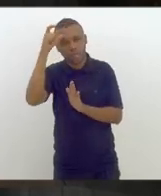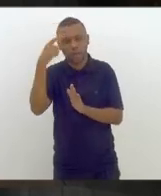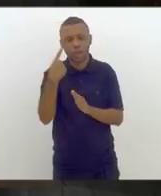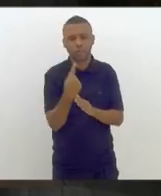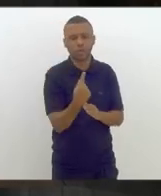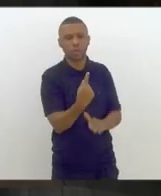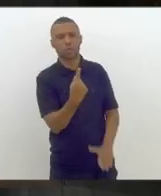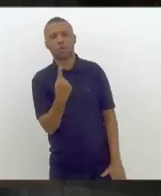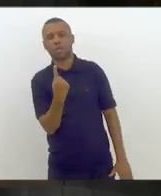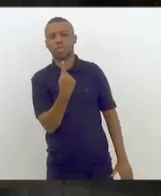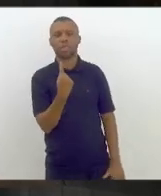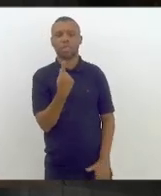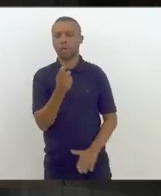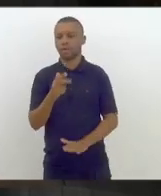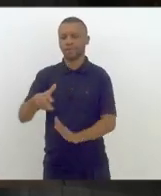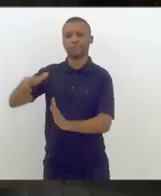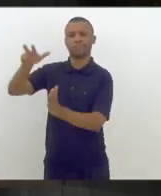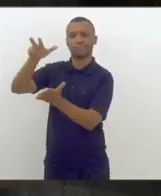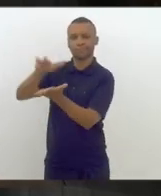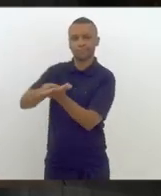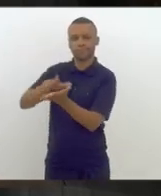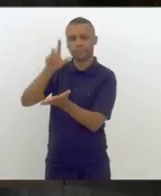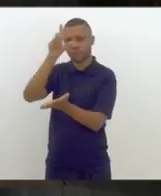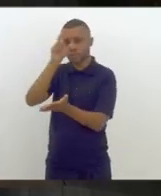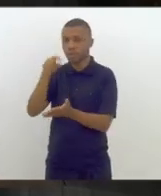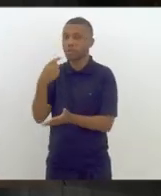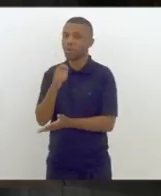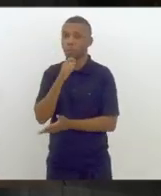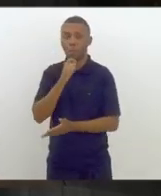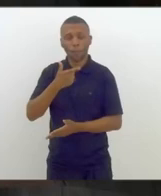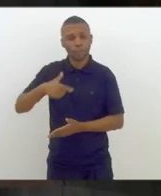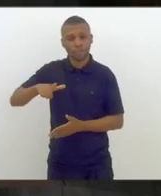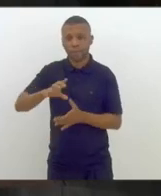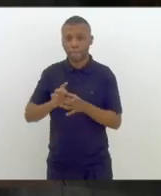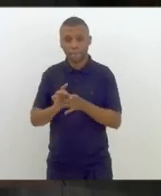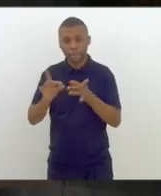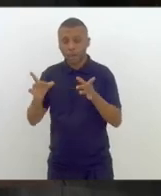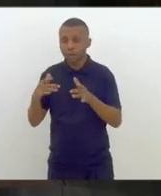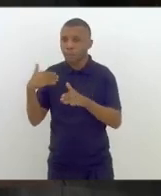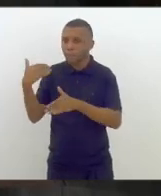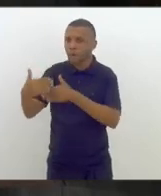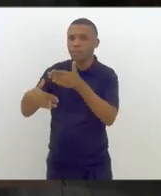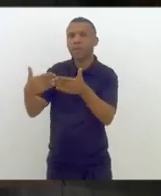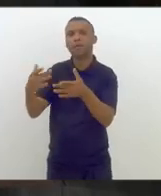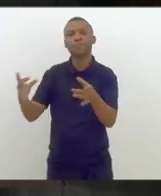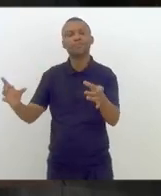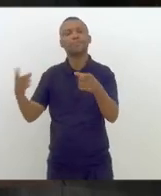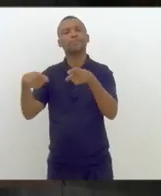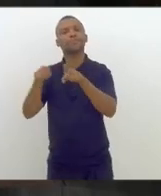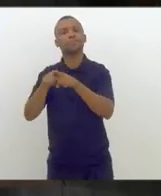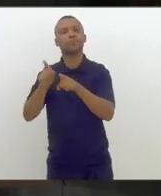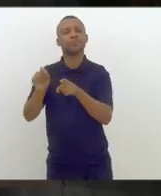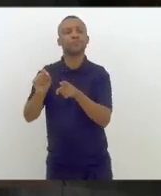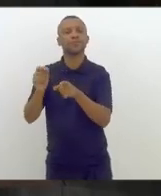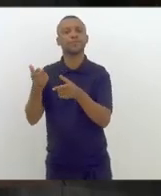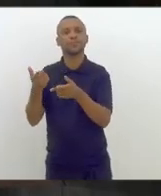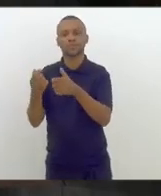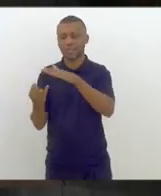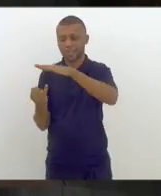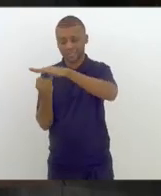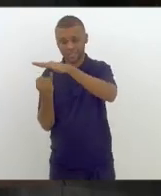isolamento, da internação. Não permitiremos que o processo em curso hoje no estado do Rio de Janeiro de